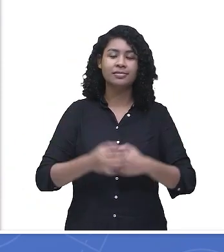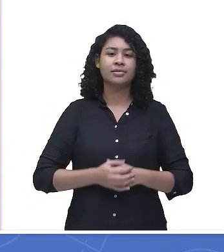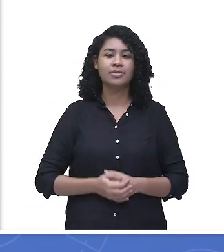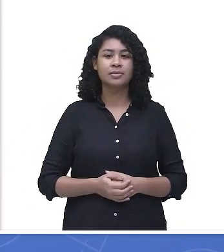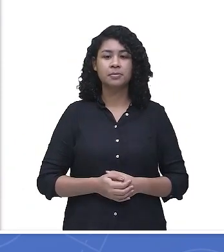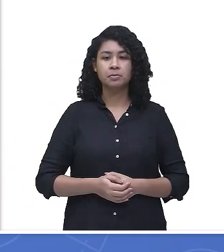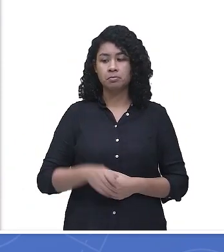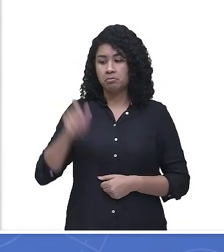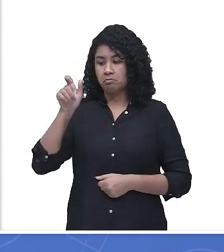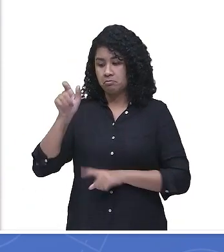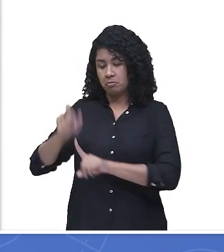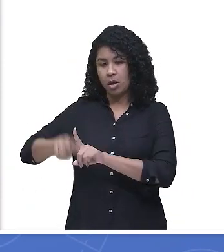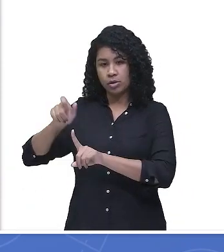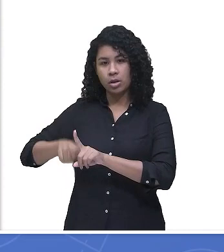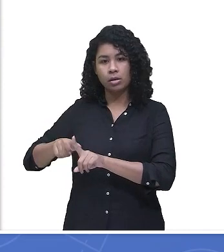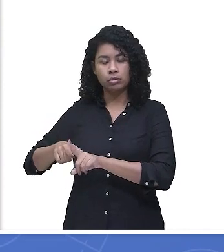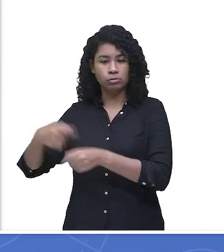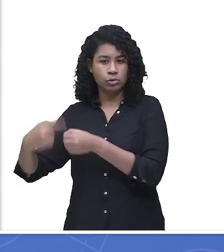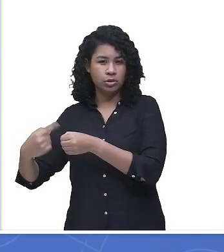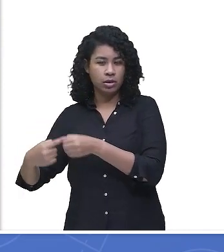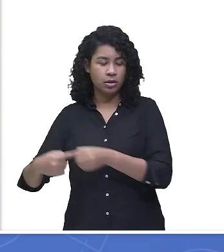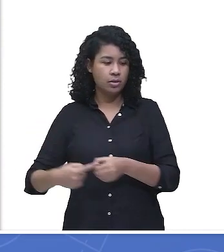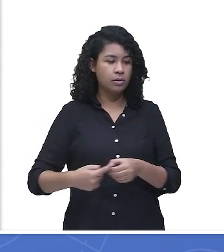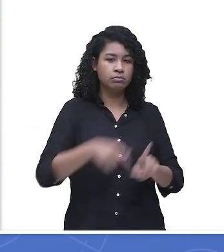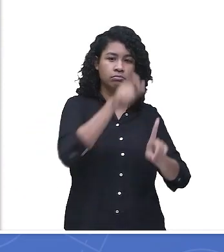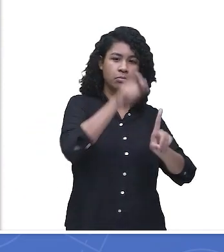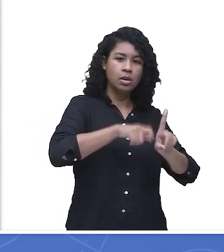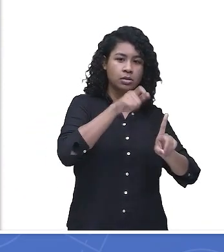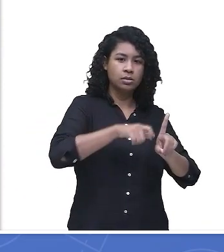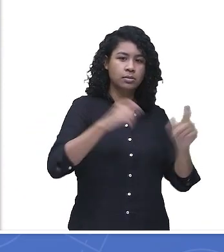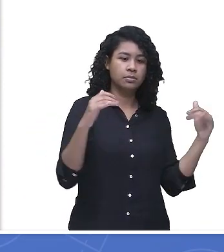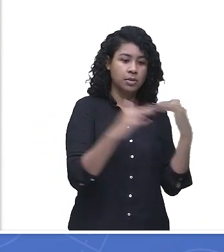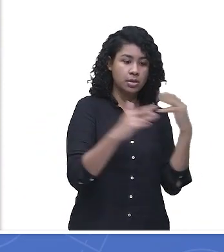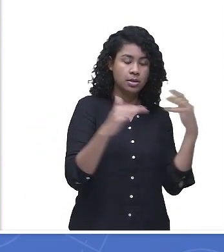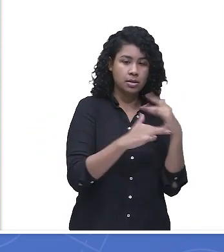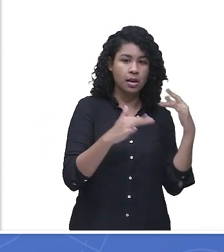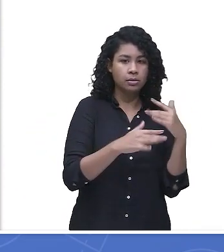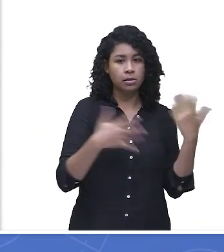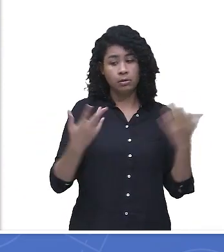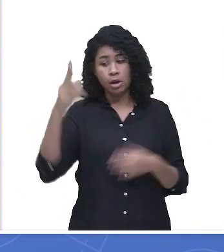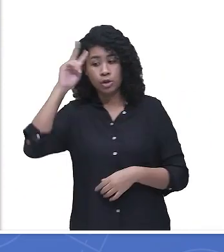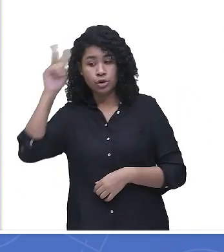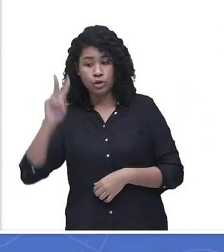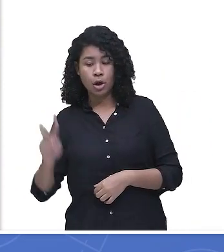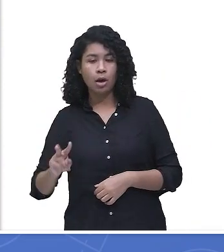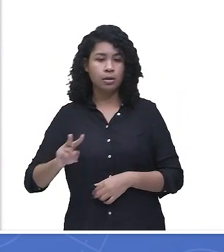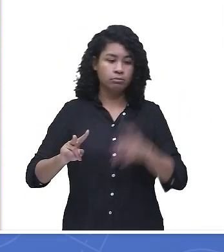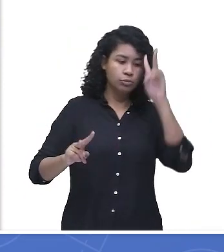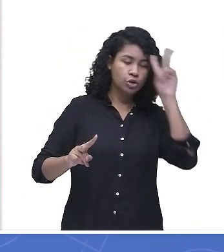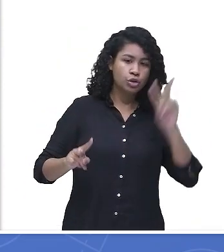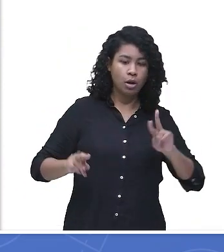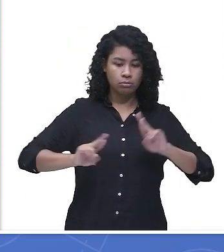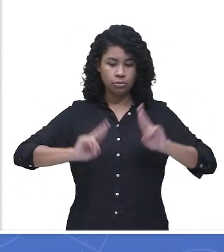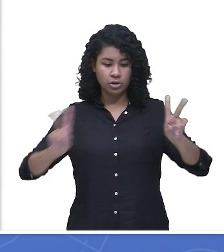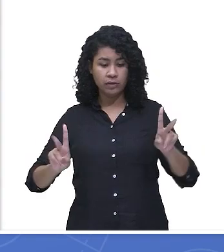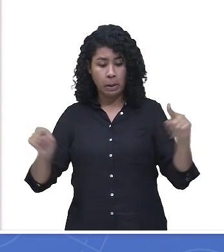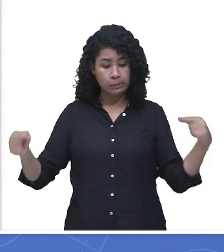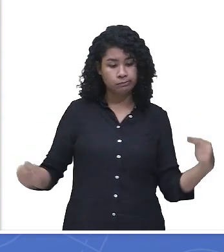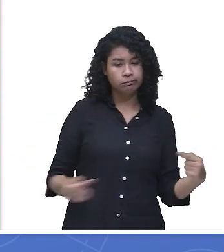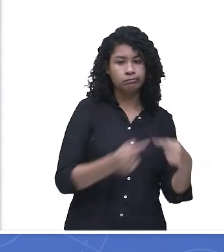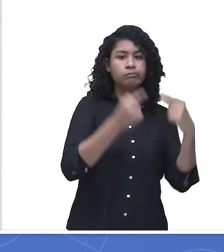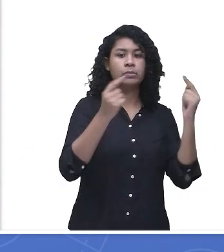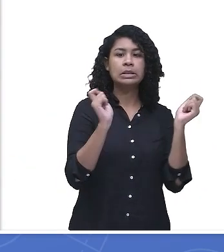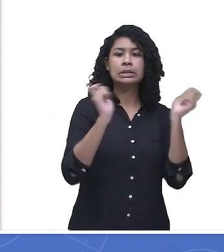personagem da cidade, um cruzamento de histórias e diferentes vivências que nós vamos ter abordadas aí na novela,